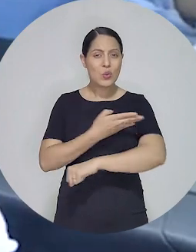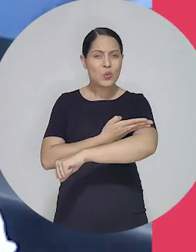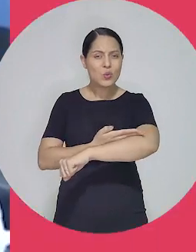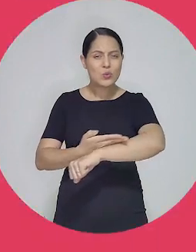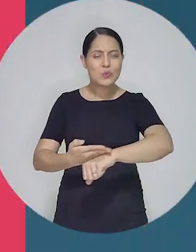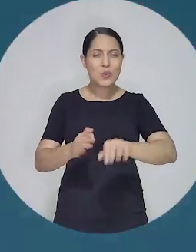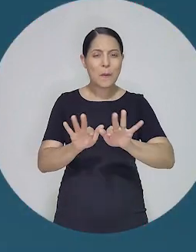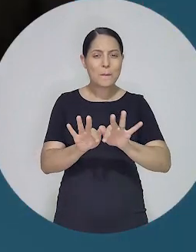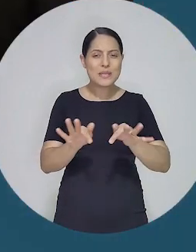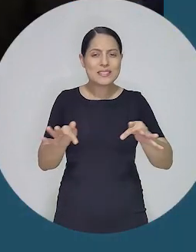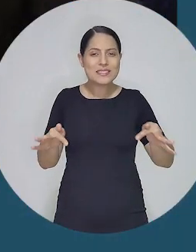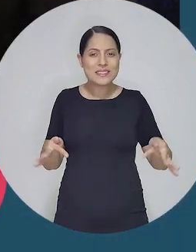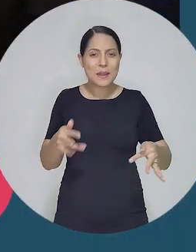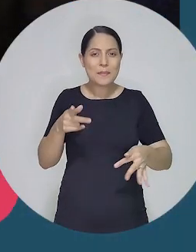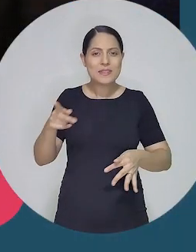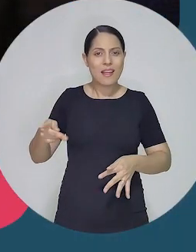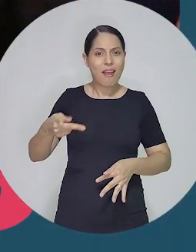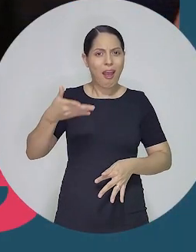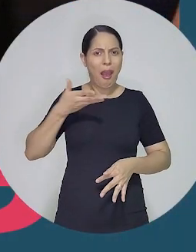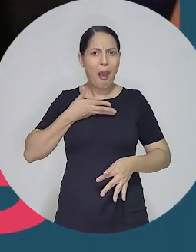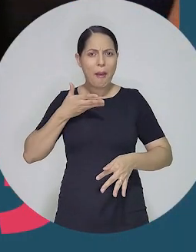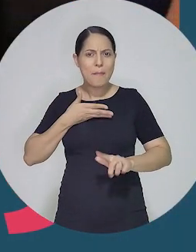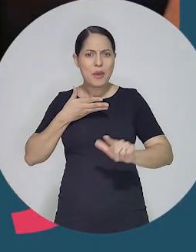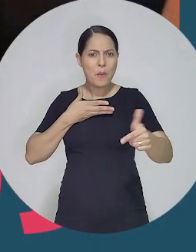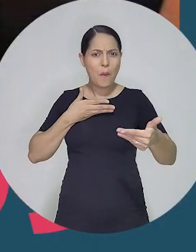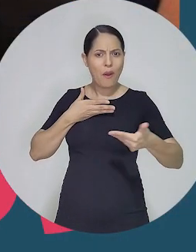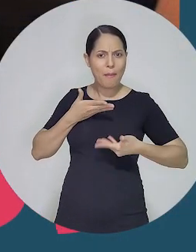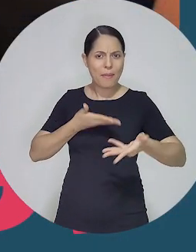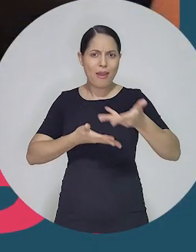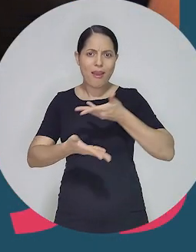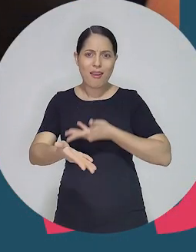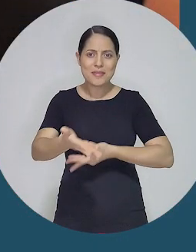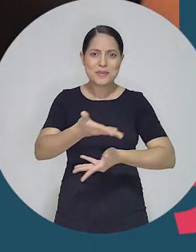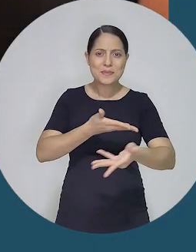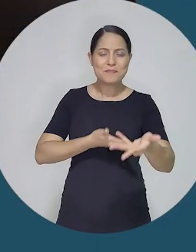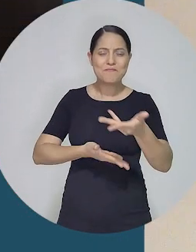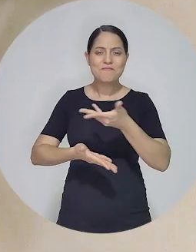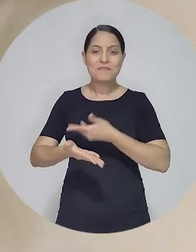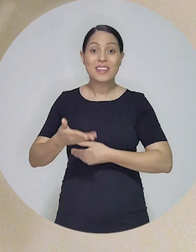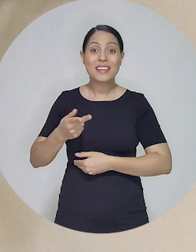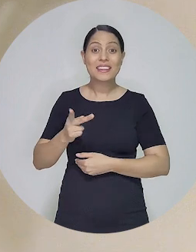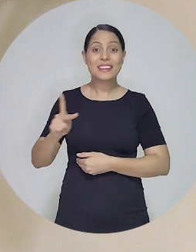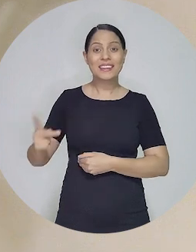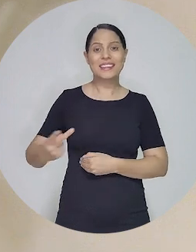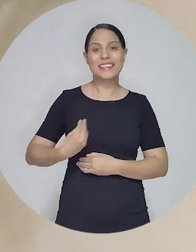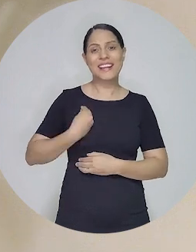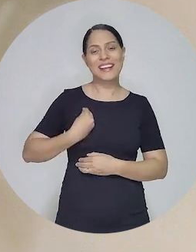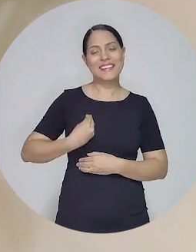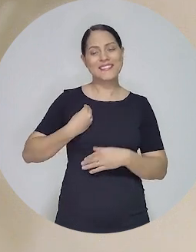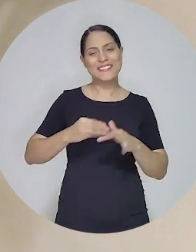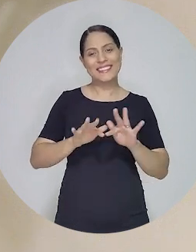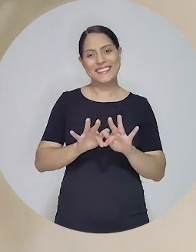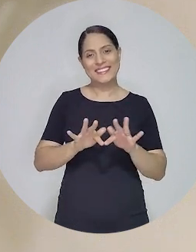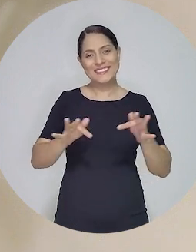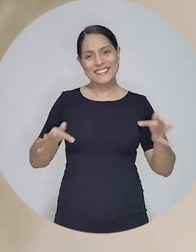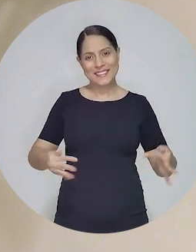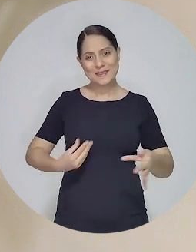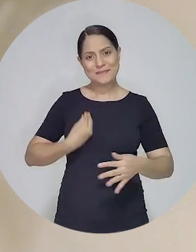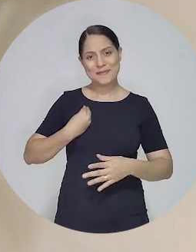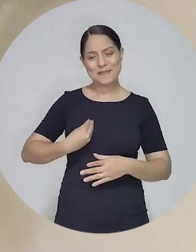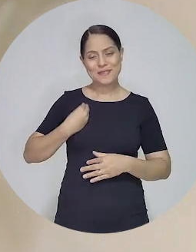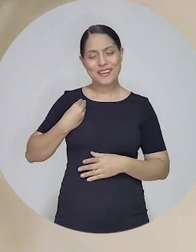simples, amigo dos amigos e que vai muito levar esses hábitos simples da sua